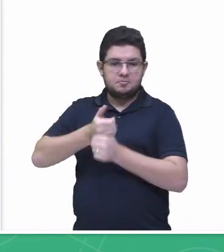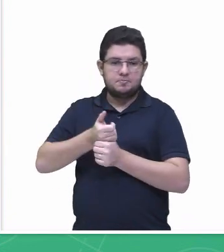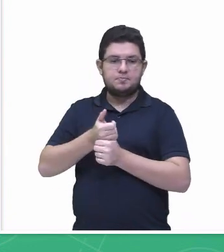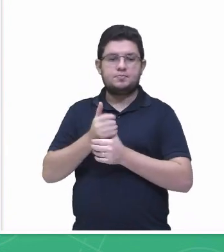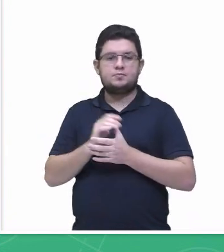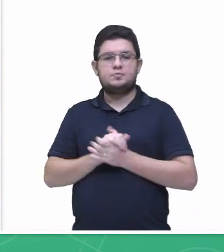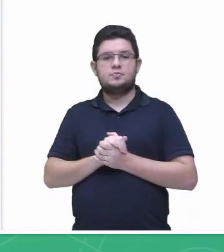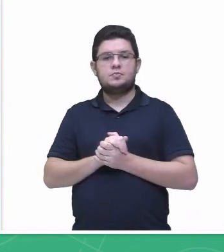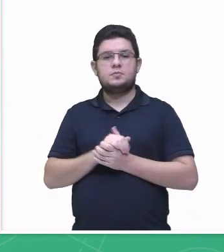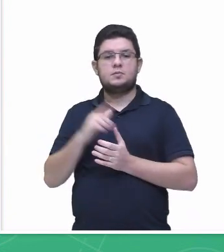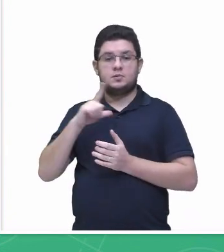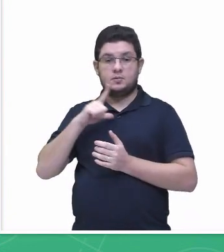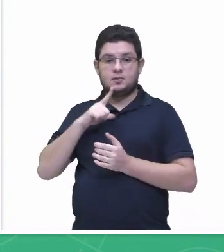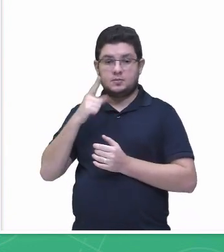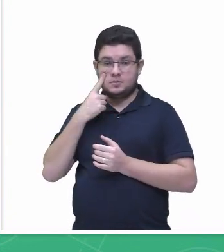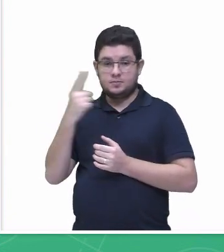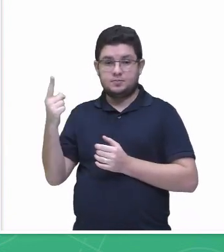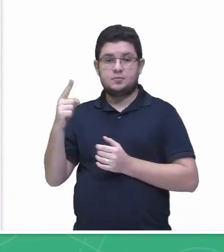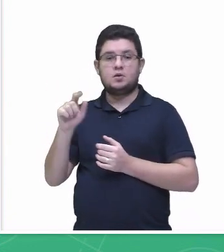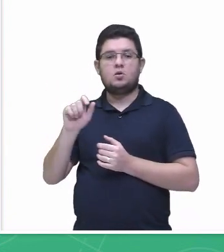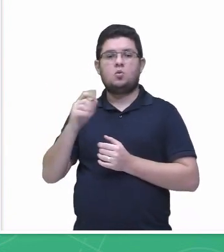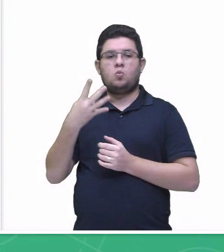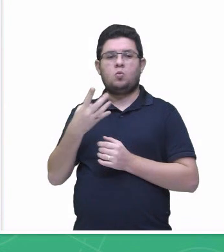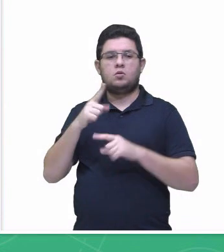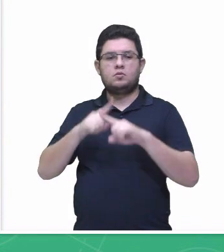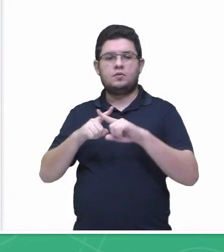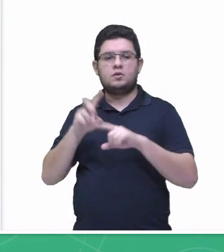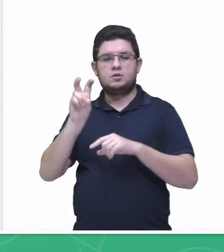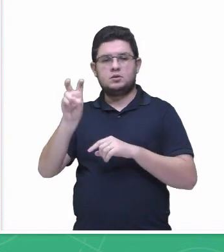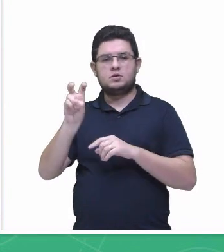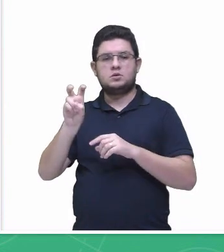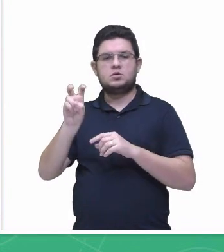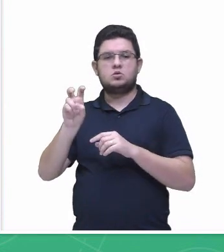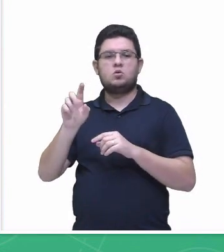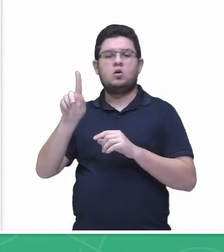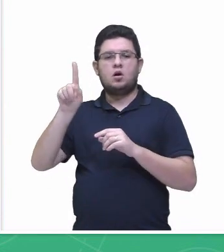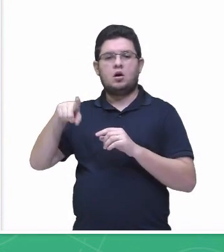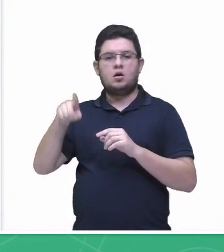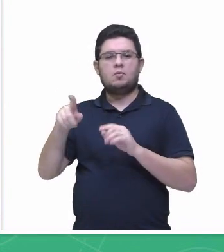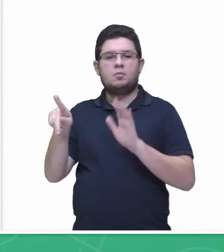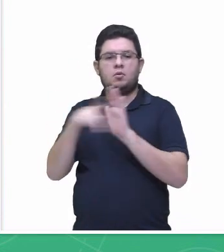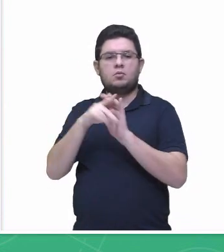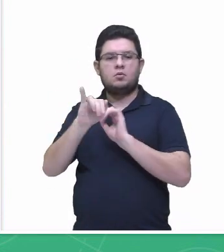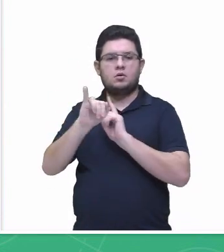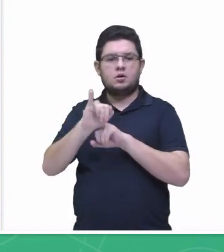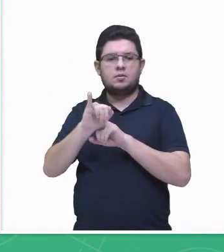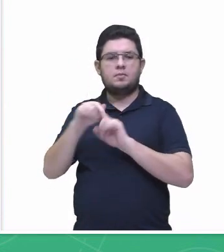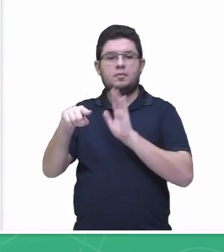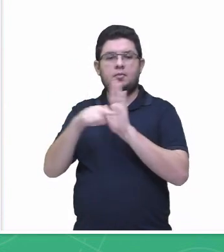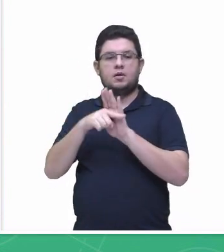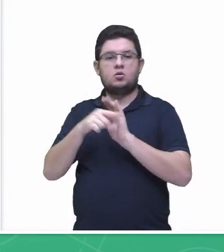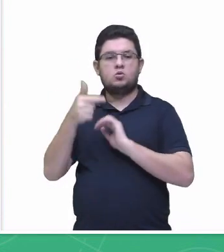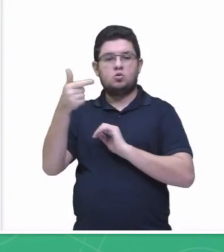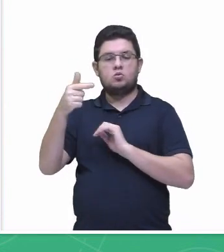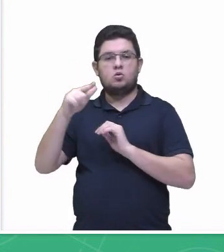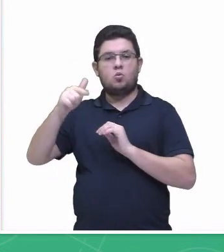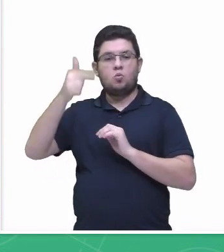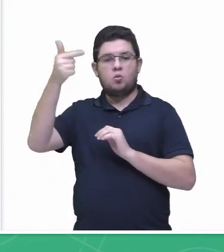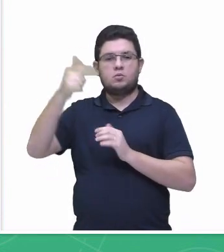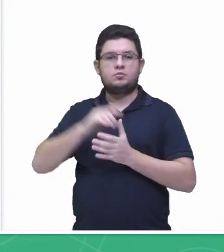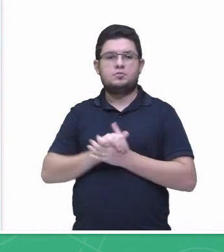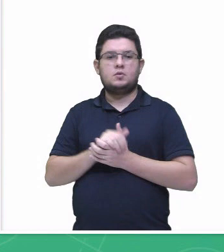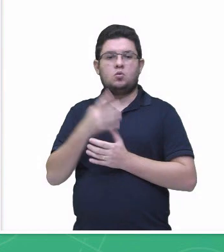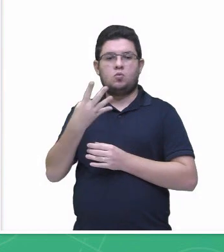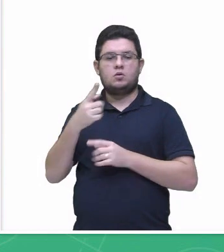Então eu vou ter 4 vezes 5, que é o valor de I, menos 2 ao quadrado. 4 vezes 5 é